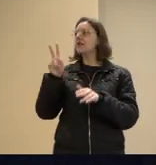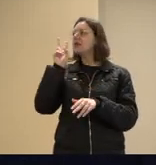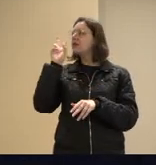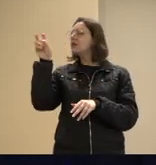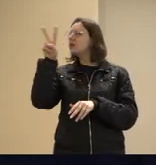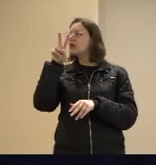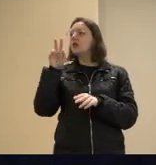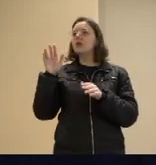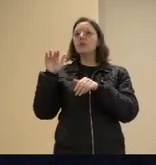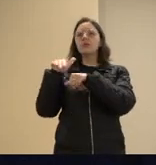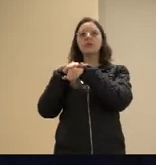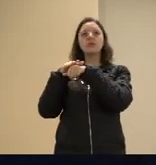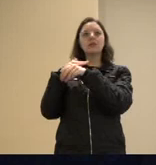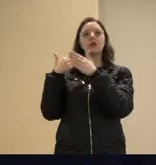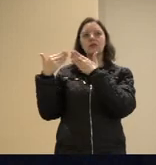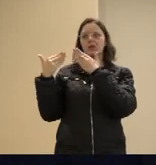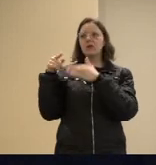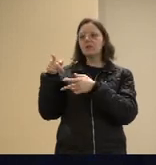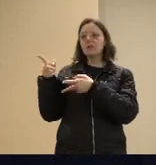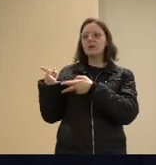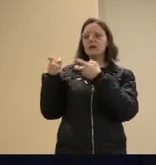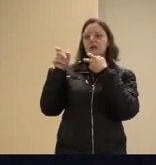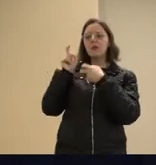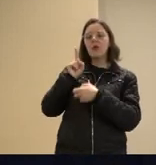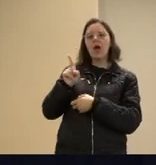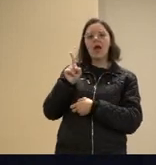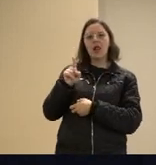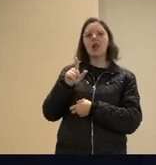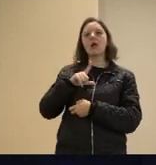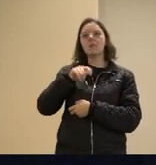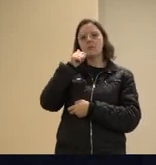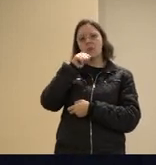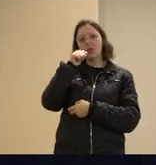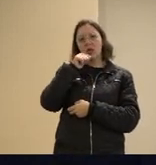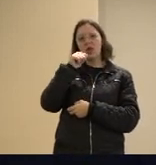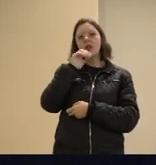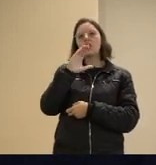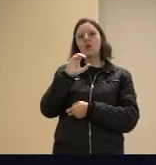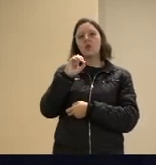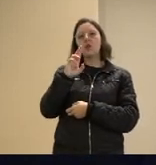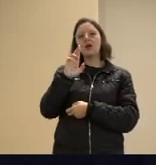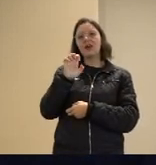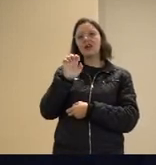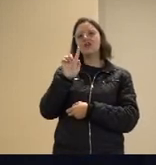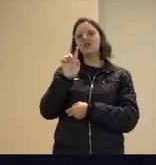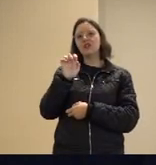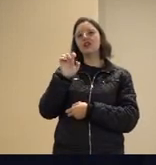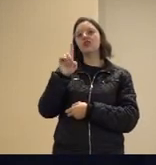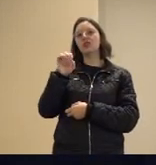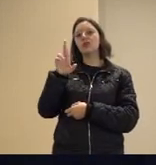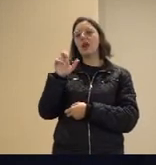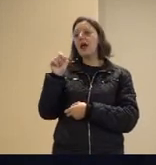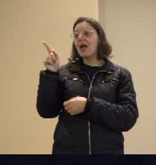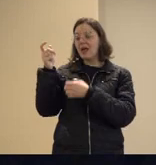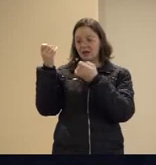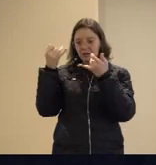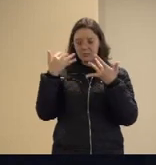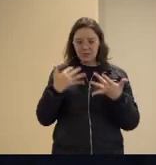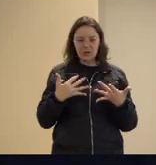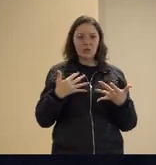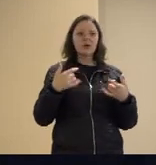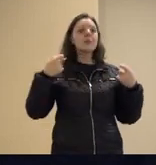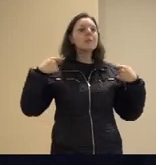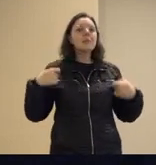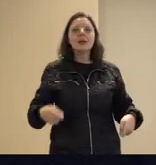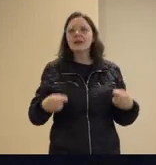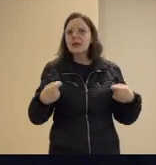conversado com ela, deve ter percebido dela esta intenção. Nós precisamos, neste